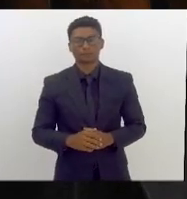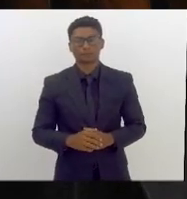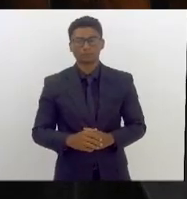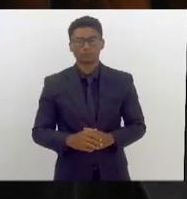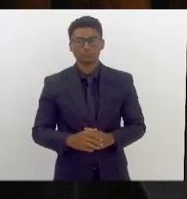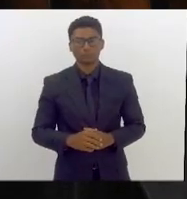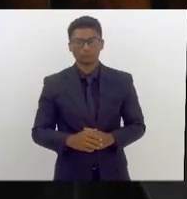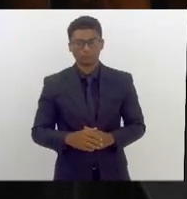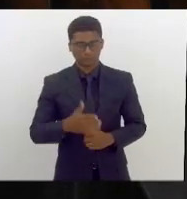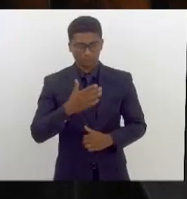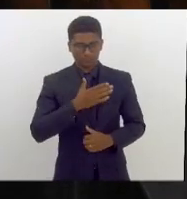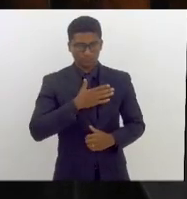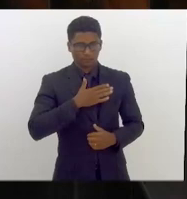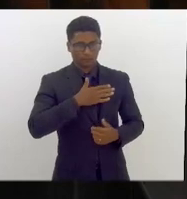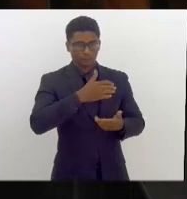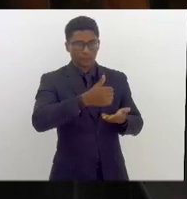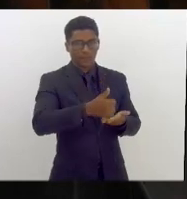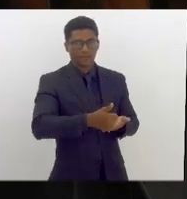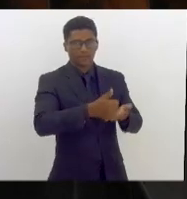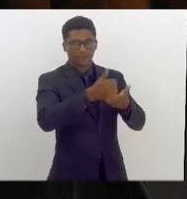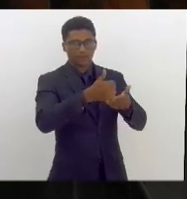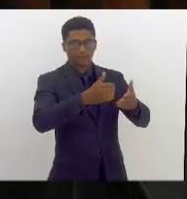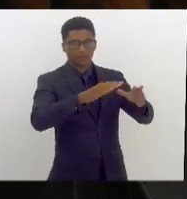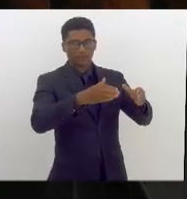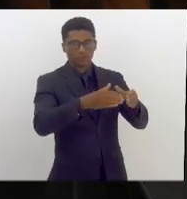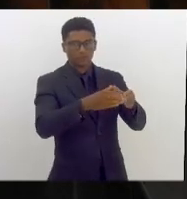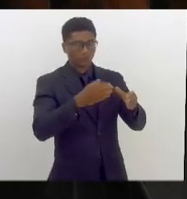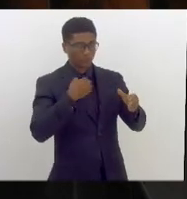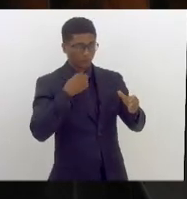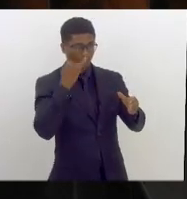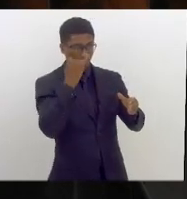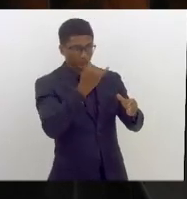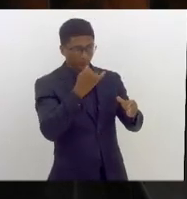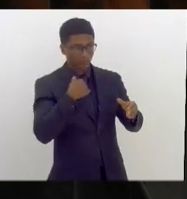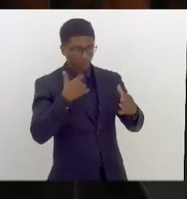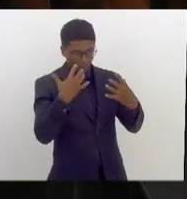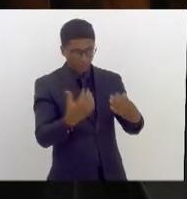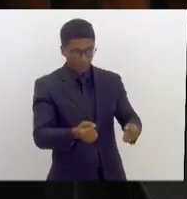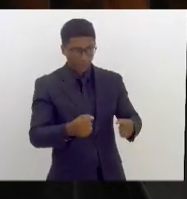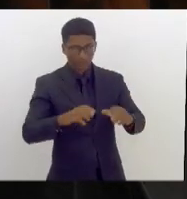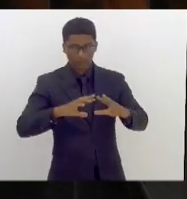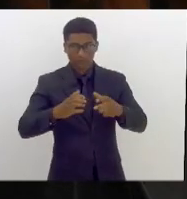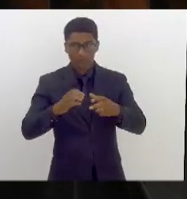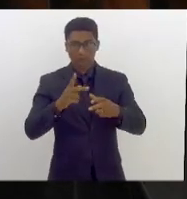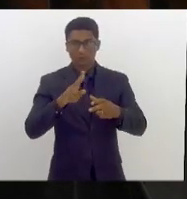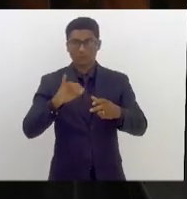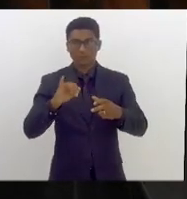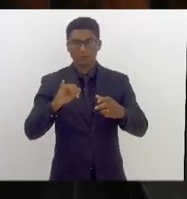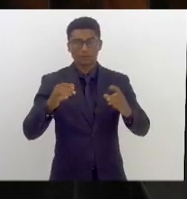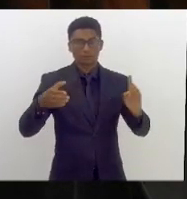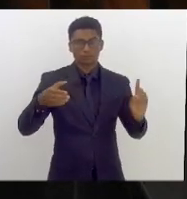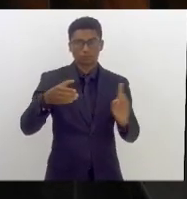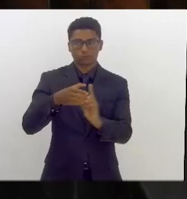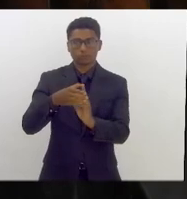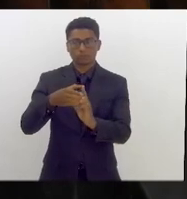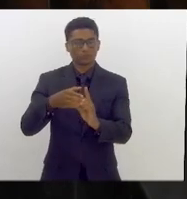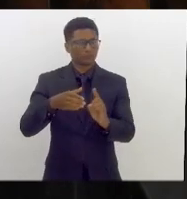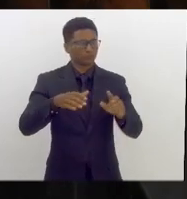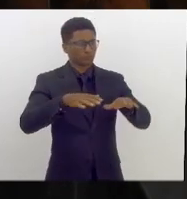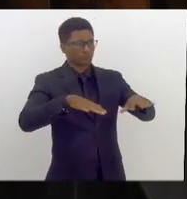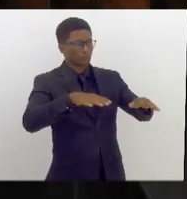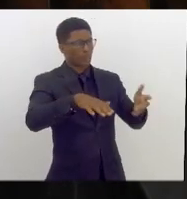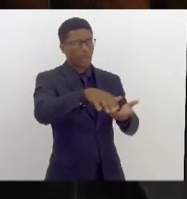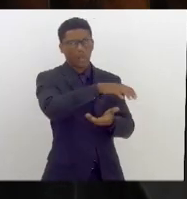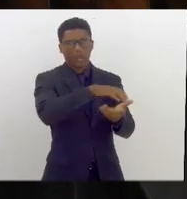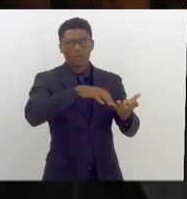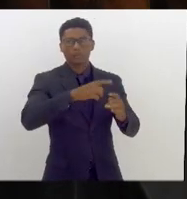a minha assessoria, que tinha aceitado participar da CPI da dívida pública, quase houve uma rebelião, porque eu tinha acabado de